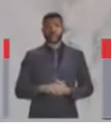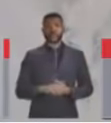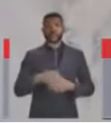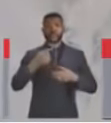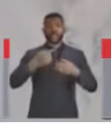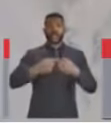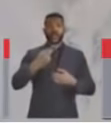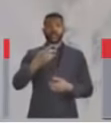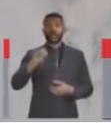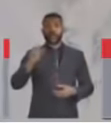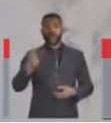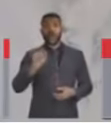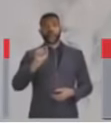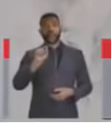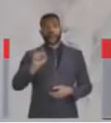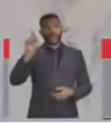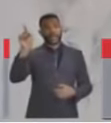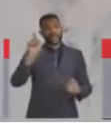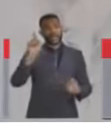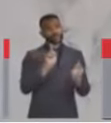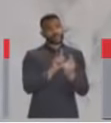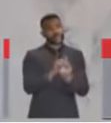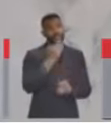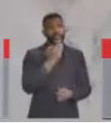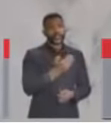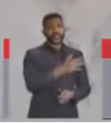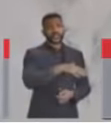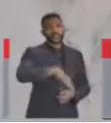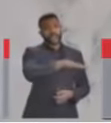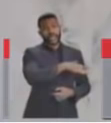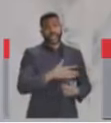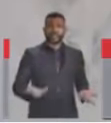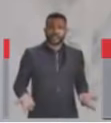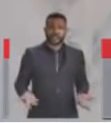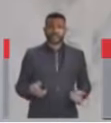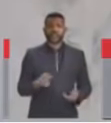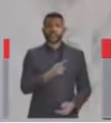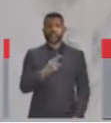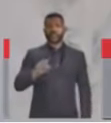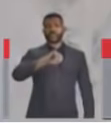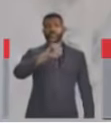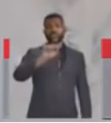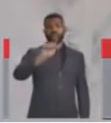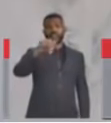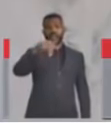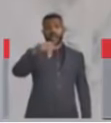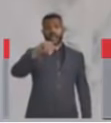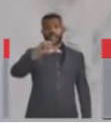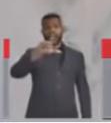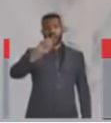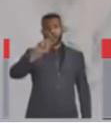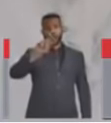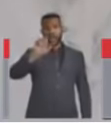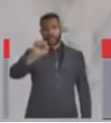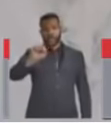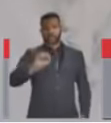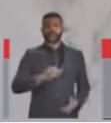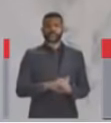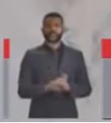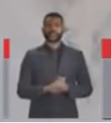Poa que faça o atendimento das reivindicações não Prefeito Jean Lopes aqui eu vou até